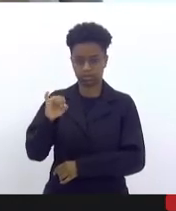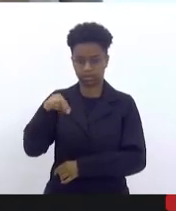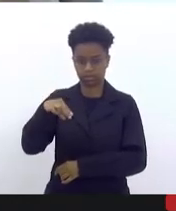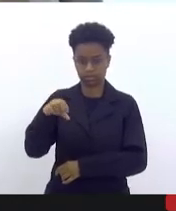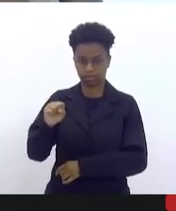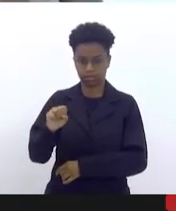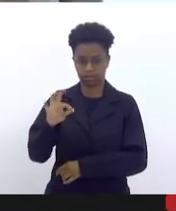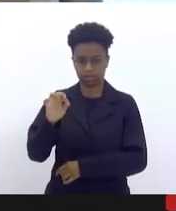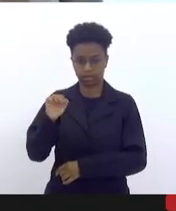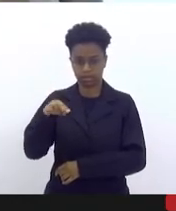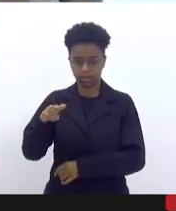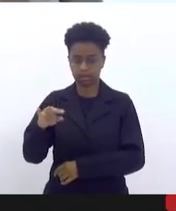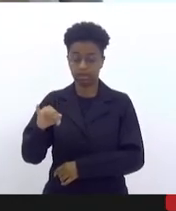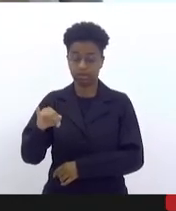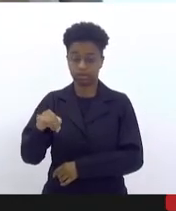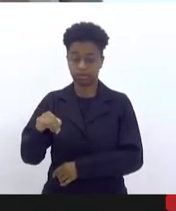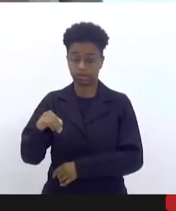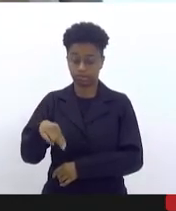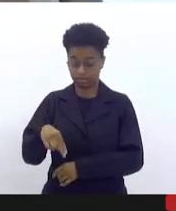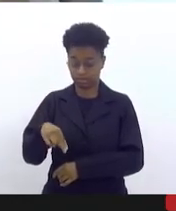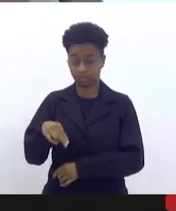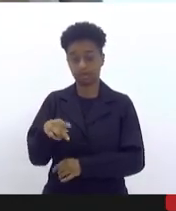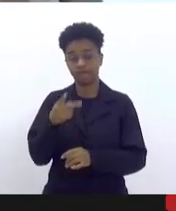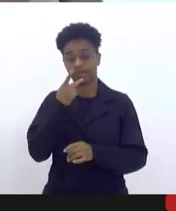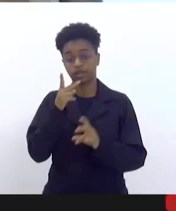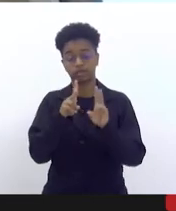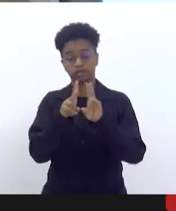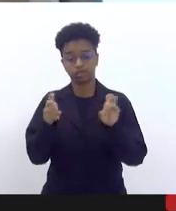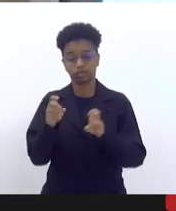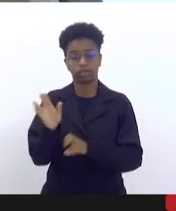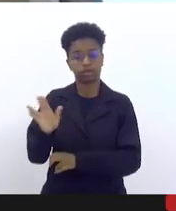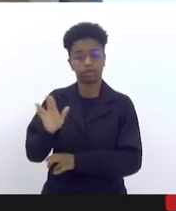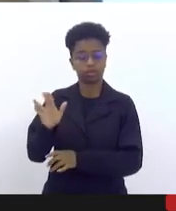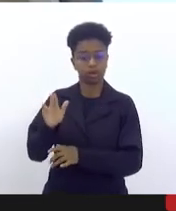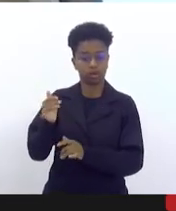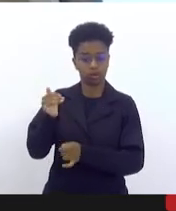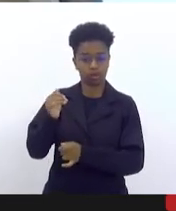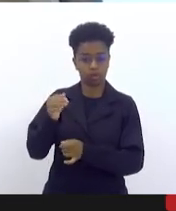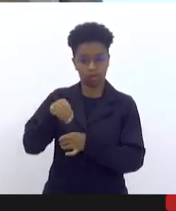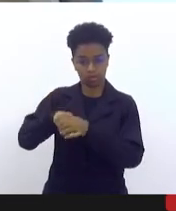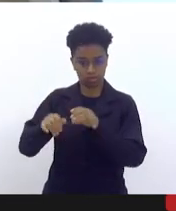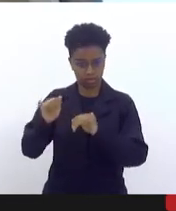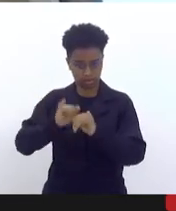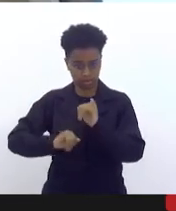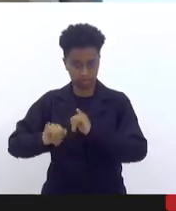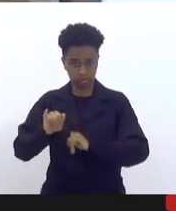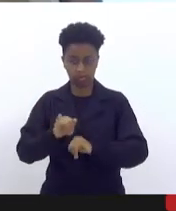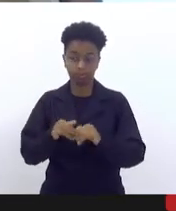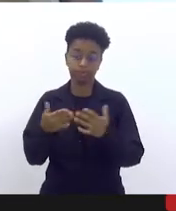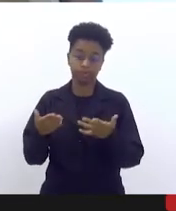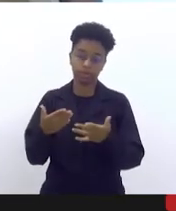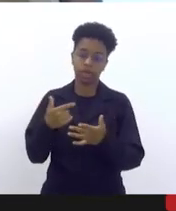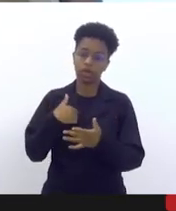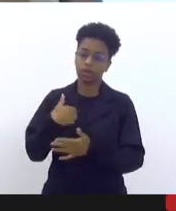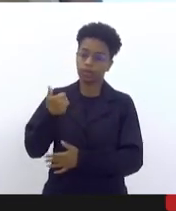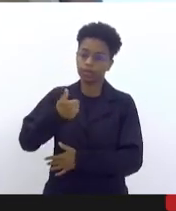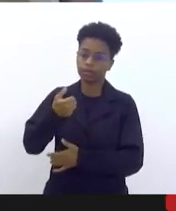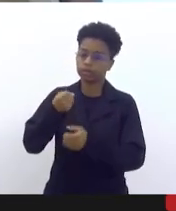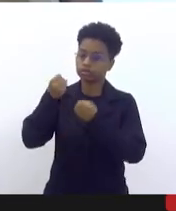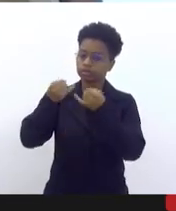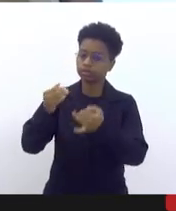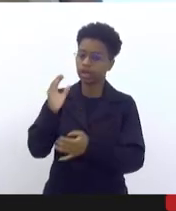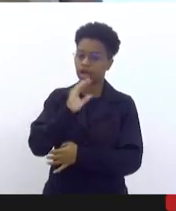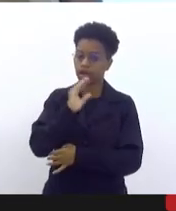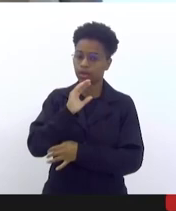sobre os sintéticos em primeiro tem querer tomar muito tempo de vocês acho que vale a pena fazer uma